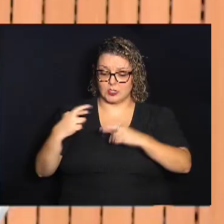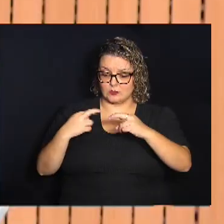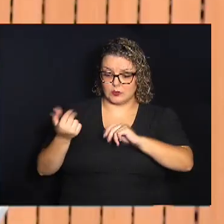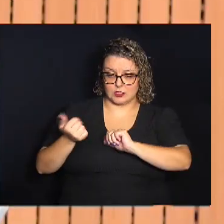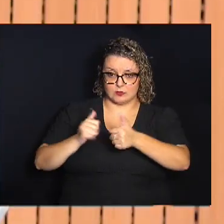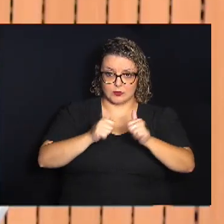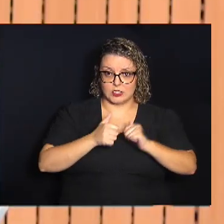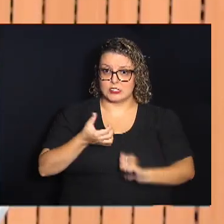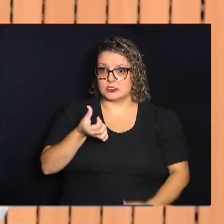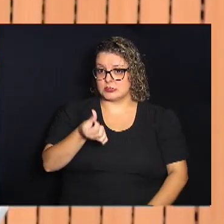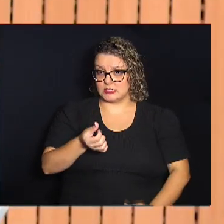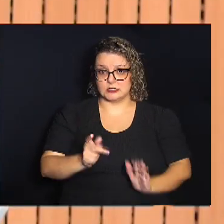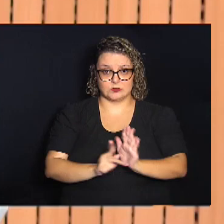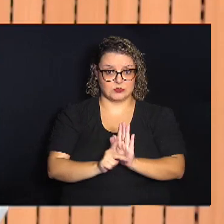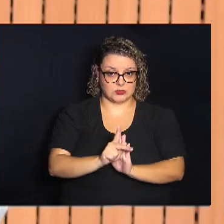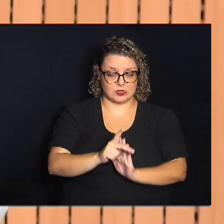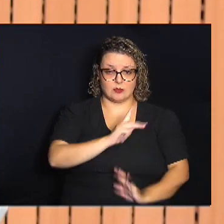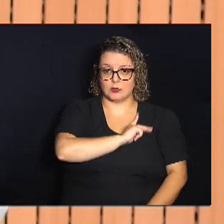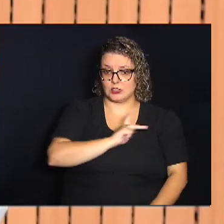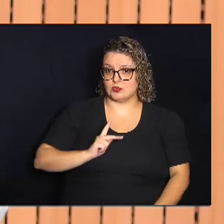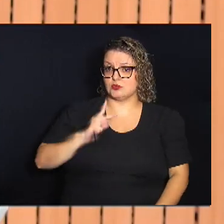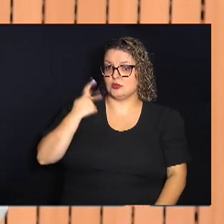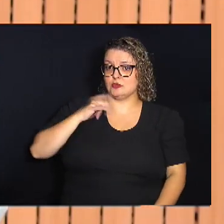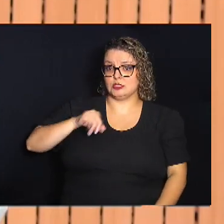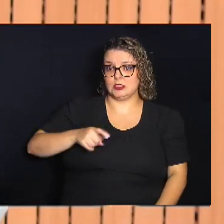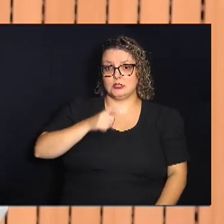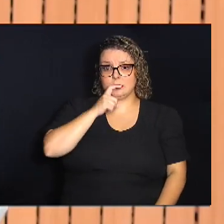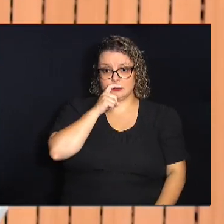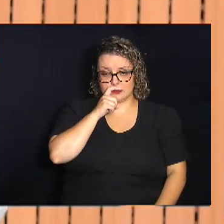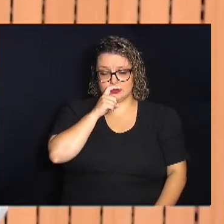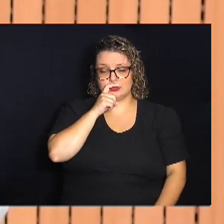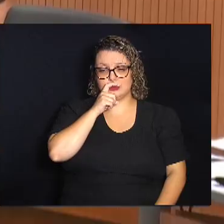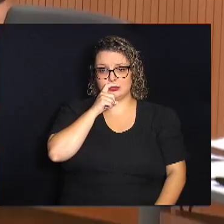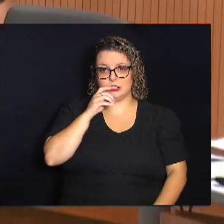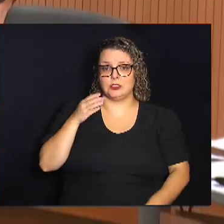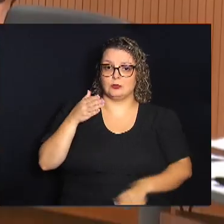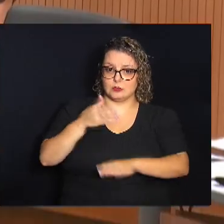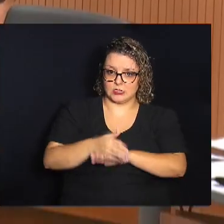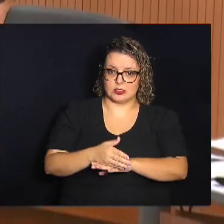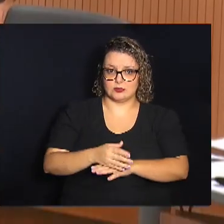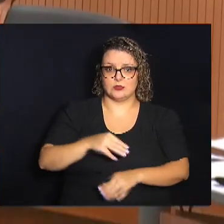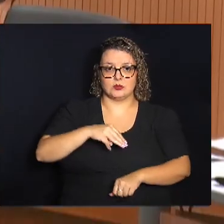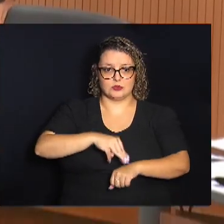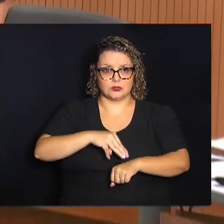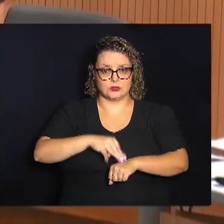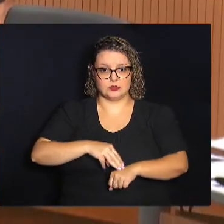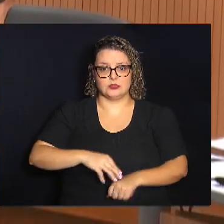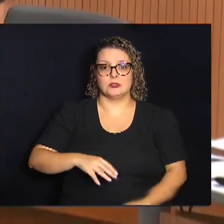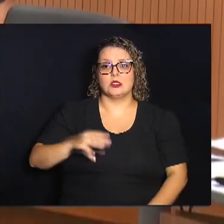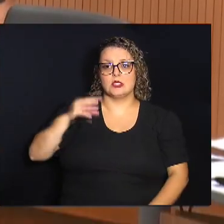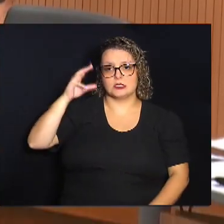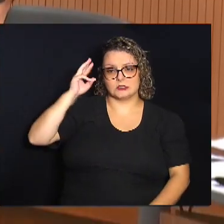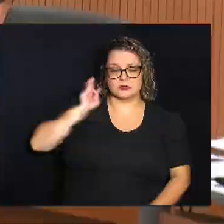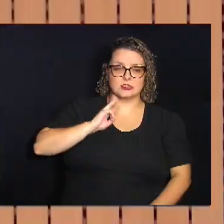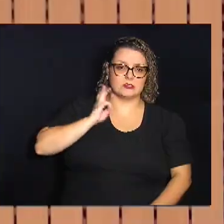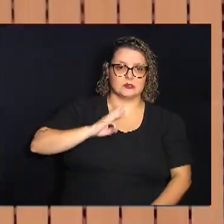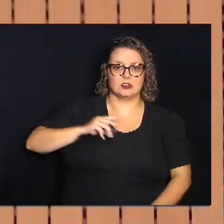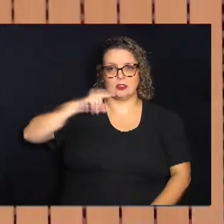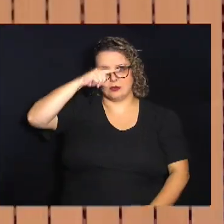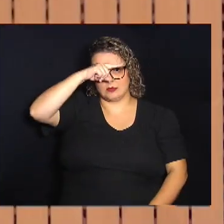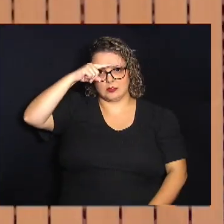6 projetos. Presidida pelo vereador Jorge Schneider, participaram os membros Cecílio Santos, Felipe